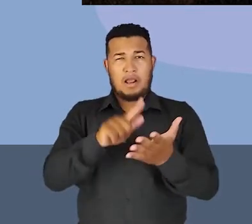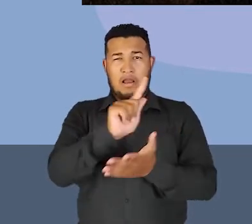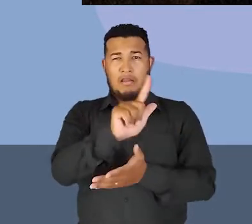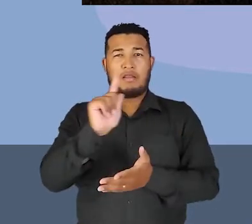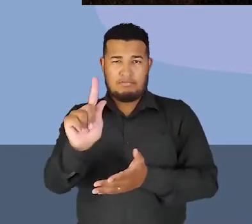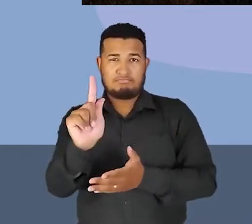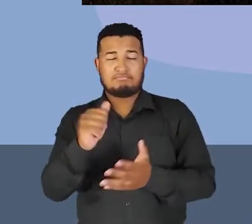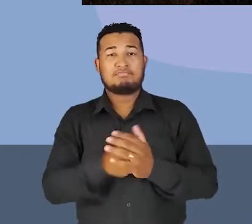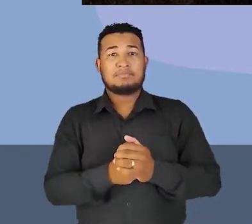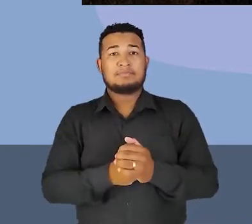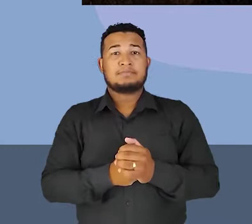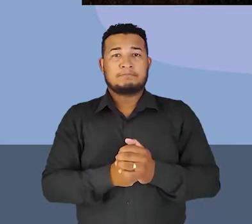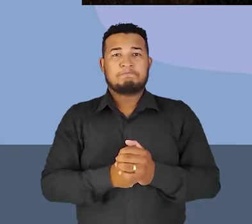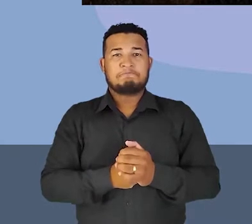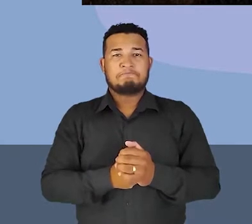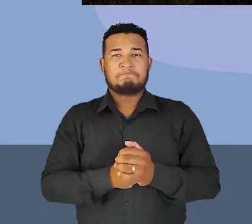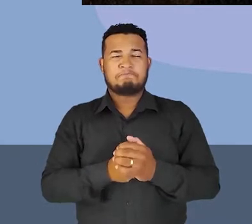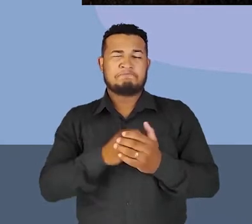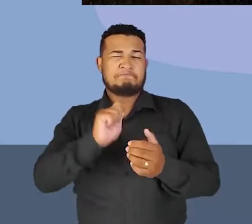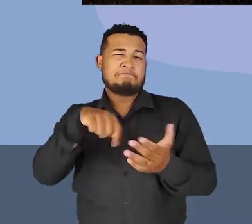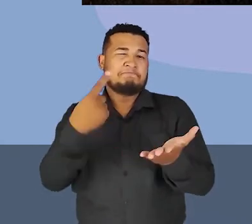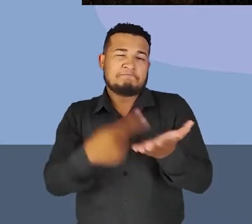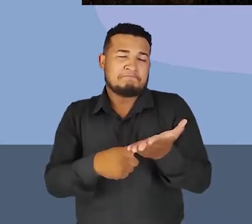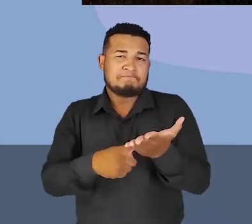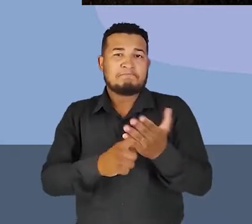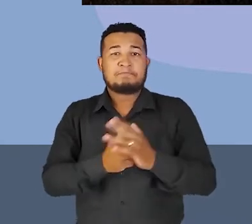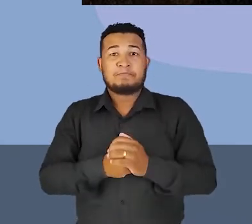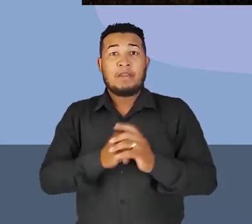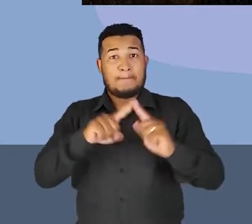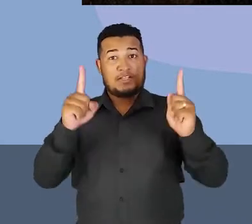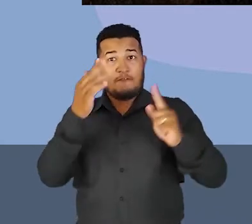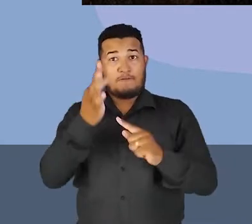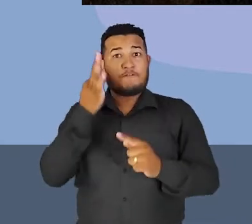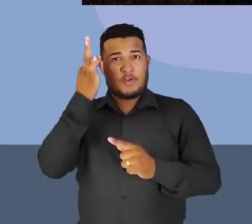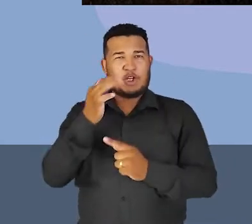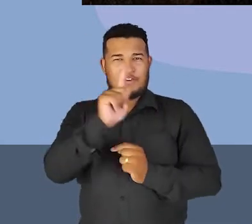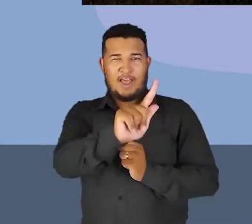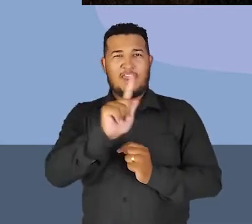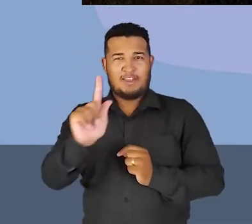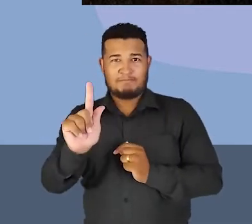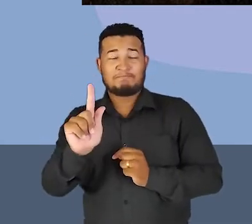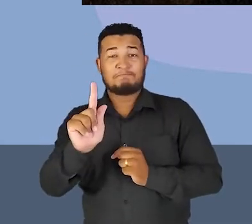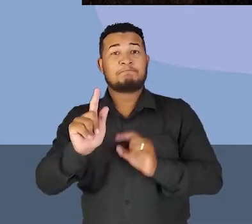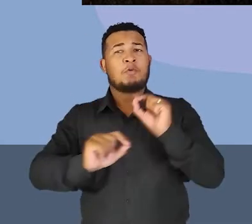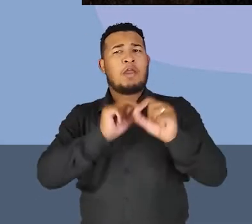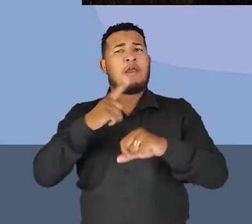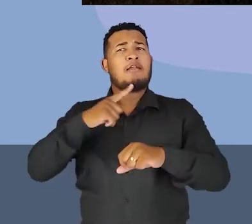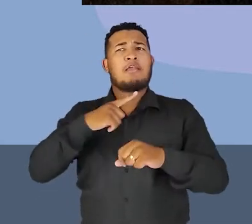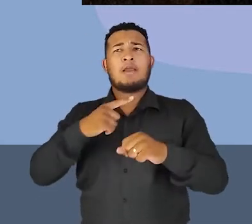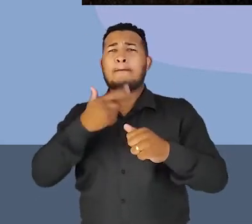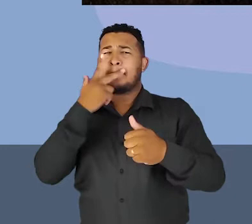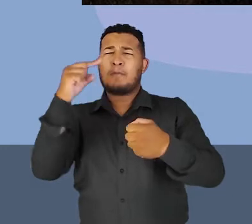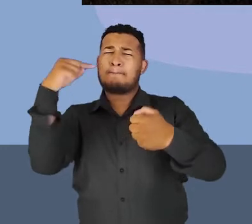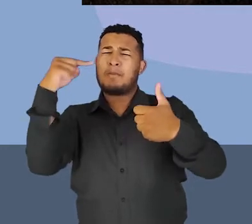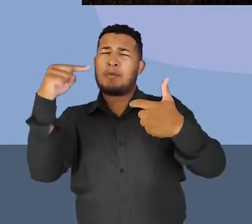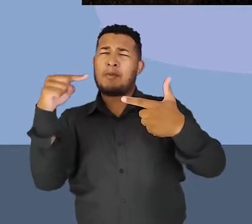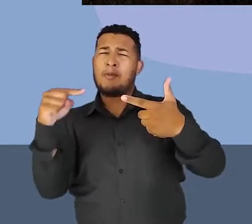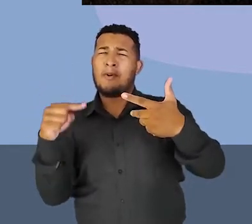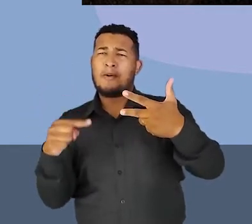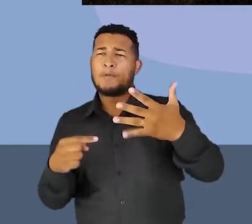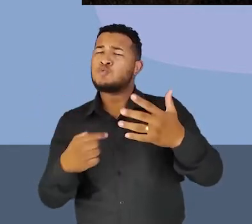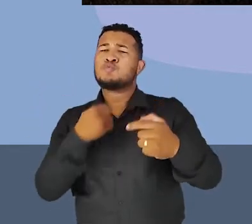a 1642. Este filósofo, ele questionou